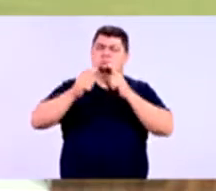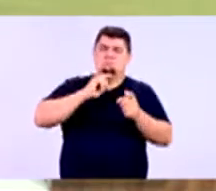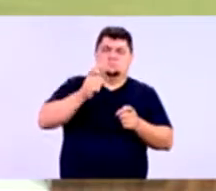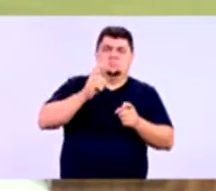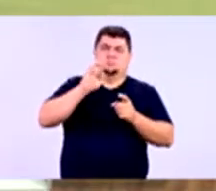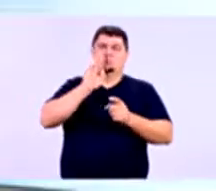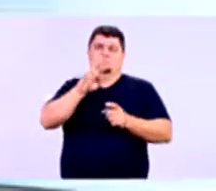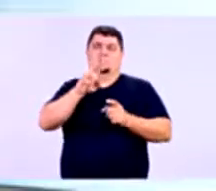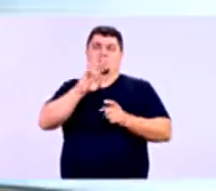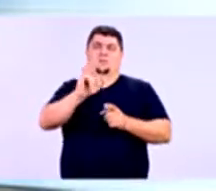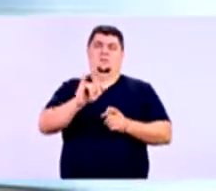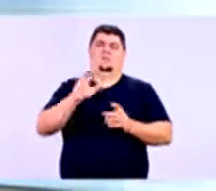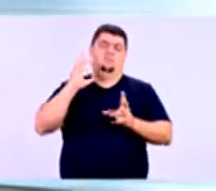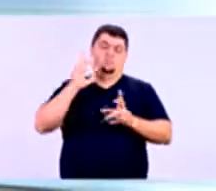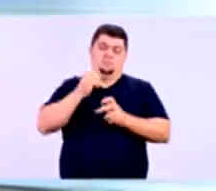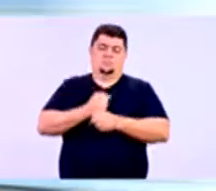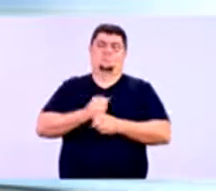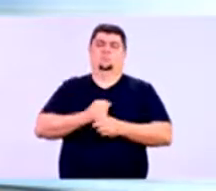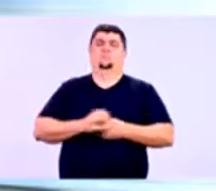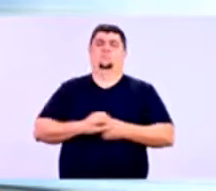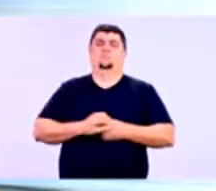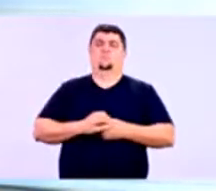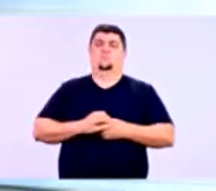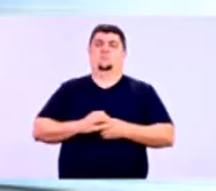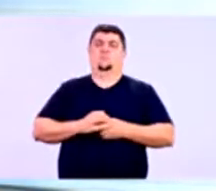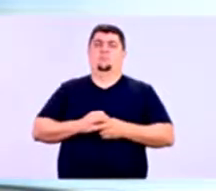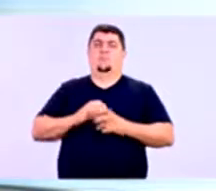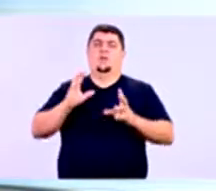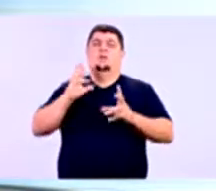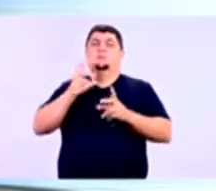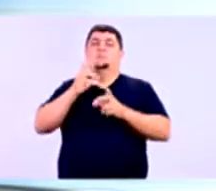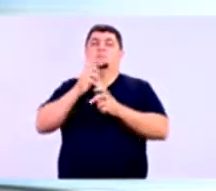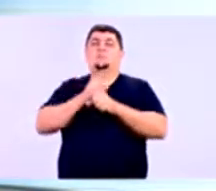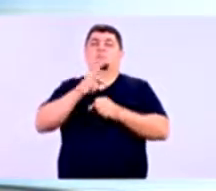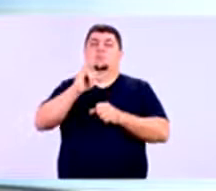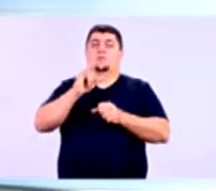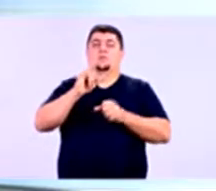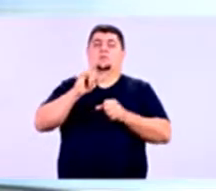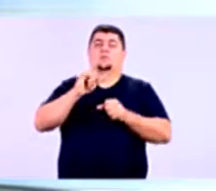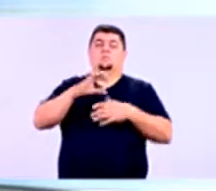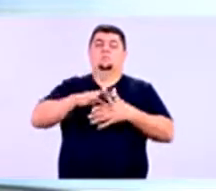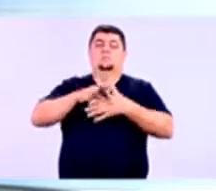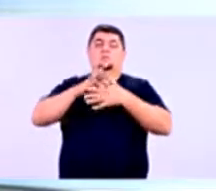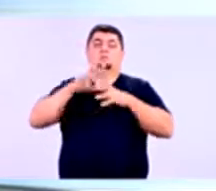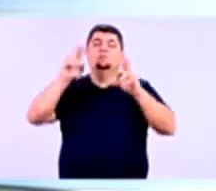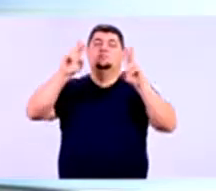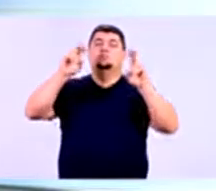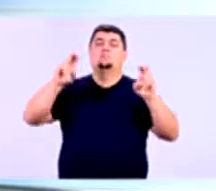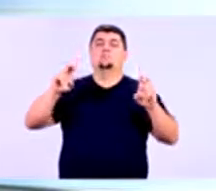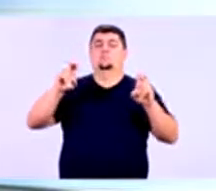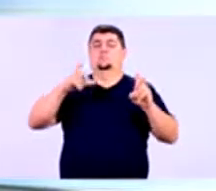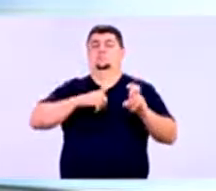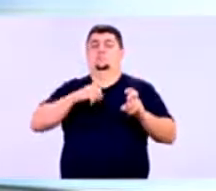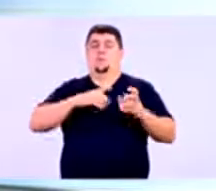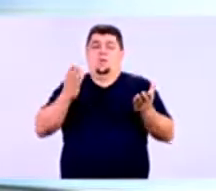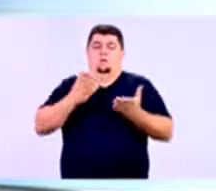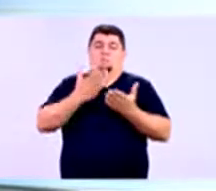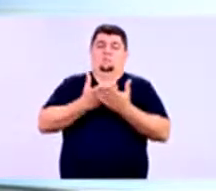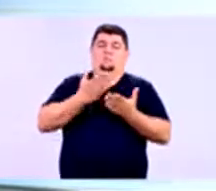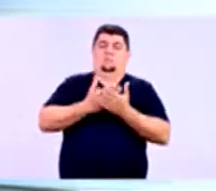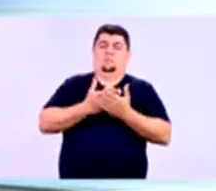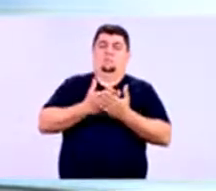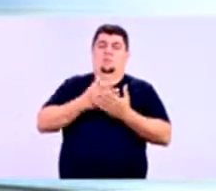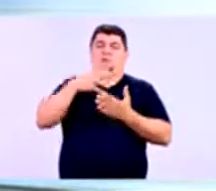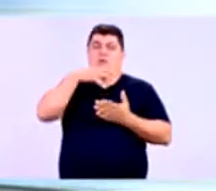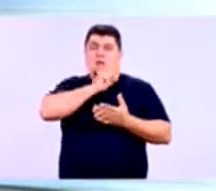revisão. E como é uma revisão, a gente vai trabalhar os principais conteúdos vistos até então. Então a aula de hoje vai ser um